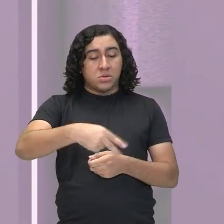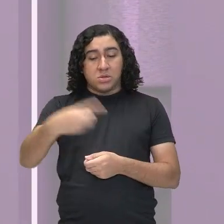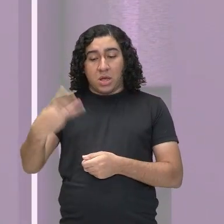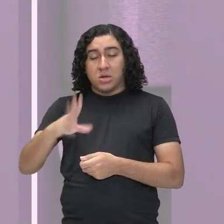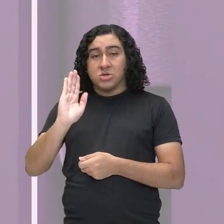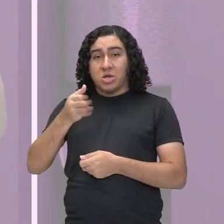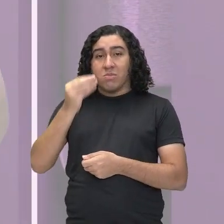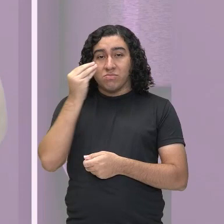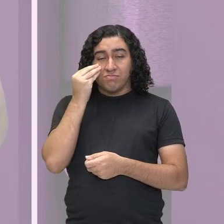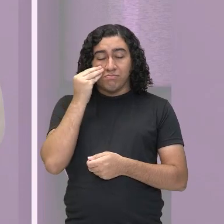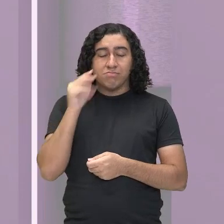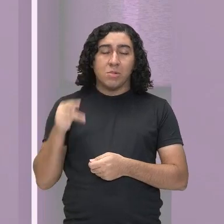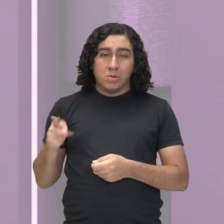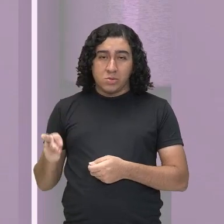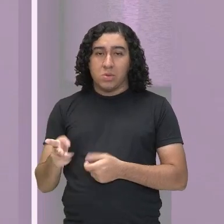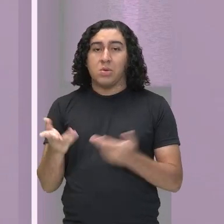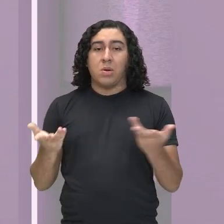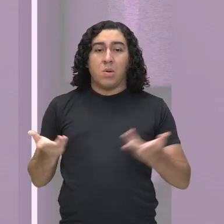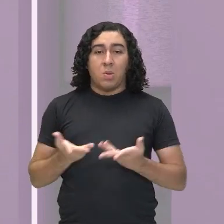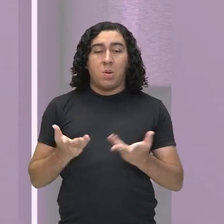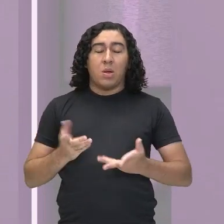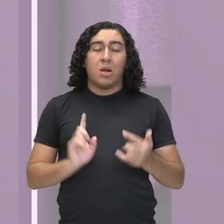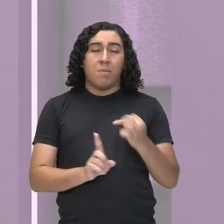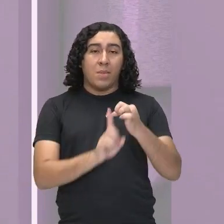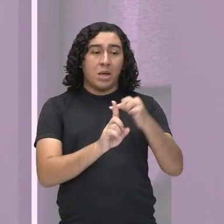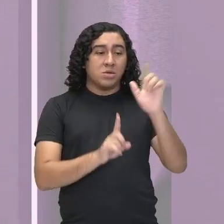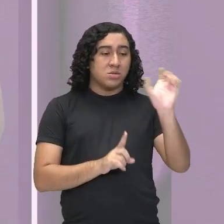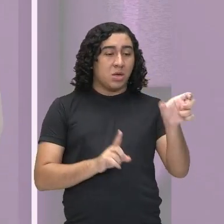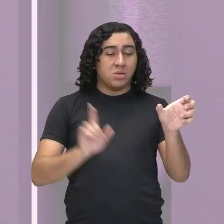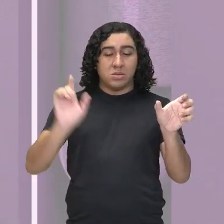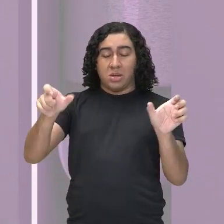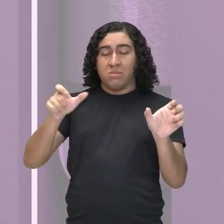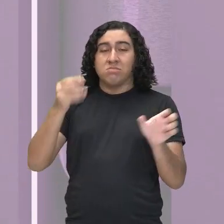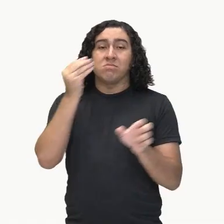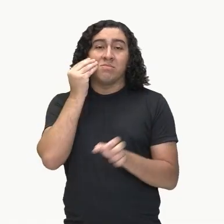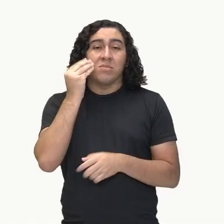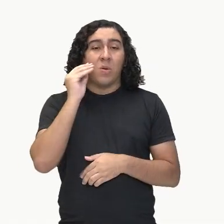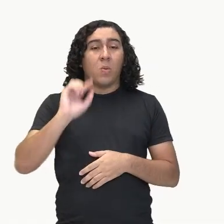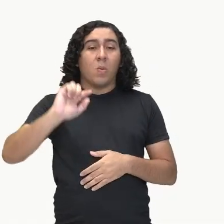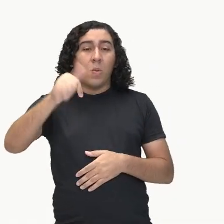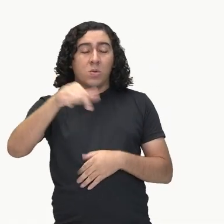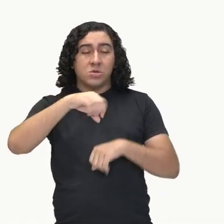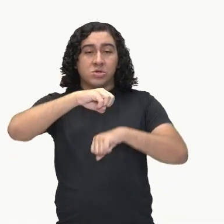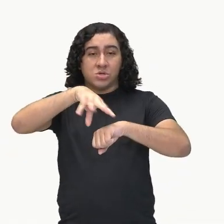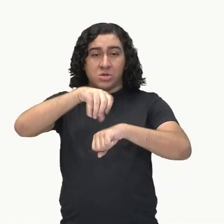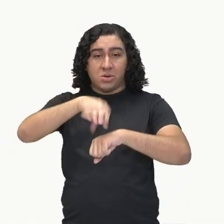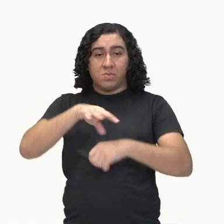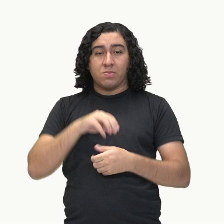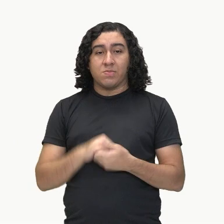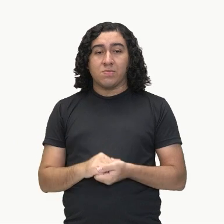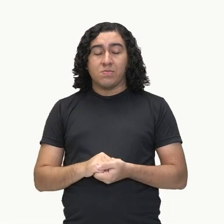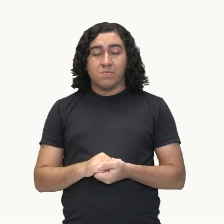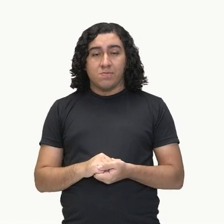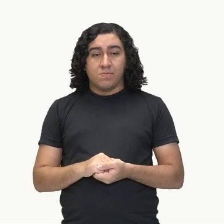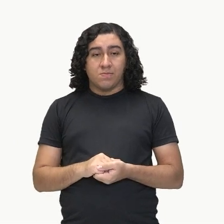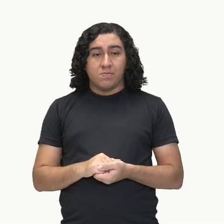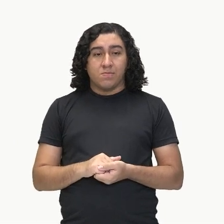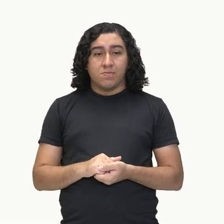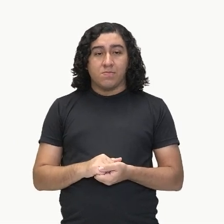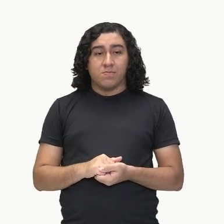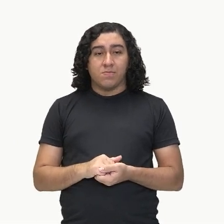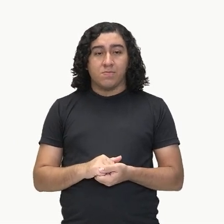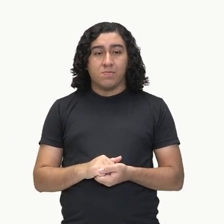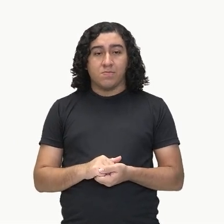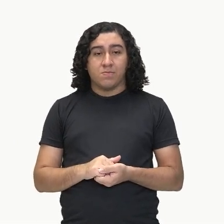e para dar continuidade aí na adição de polinômios, vamos verificar mais uma observação que nos diz o